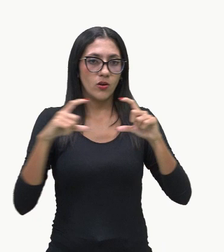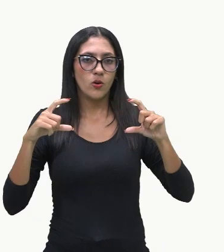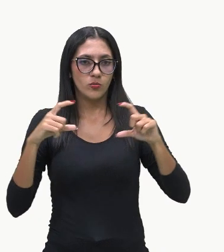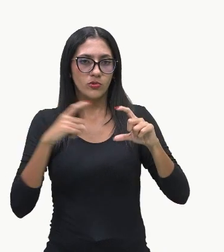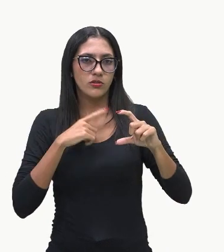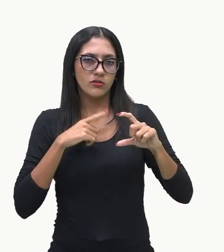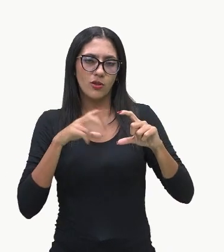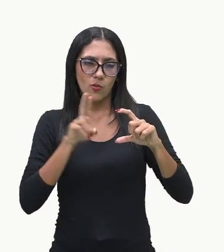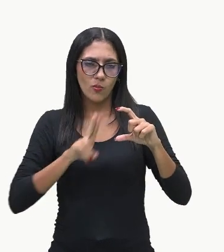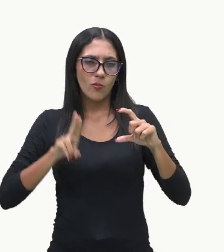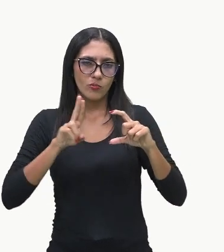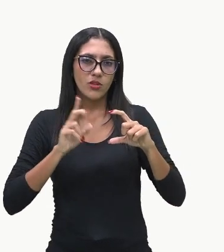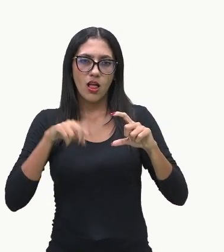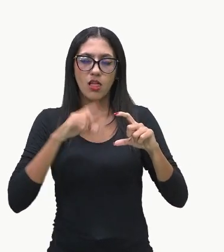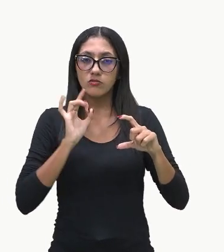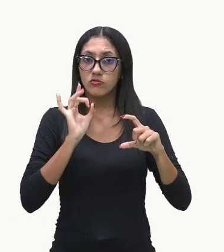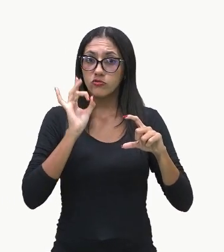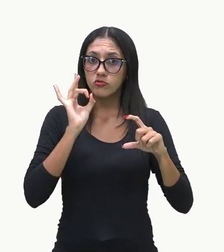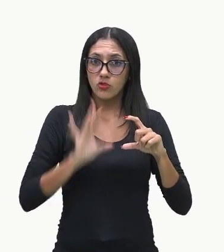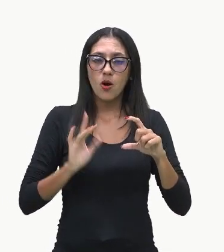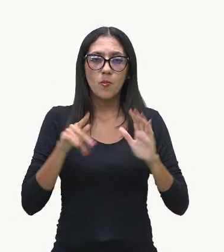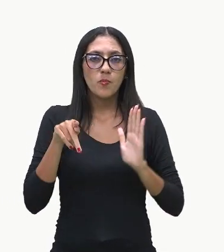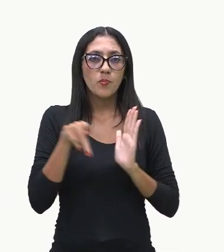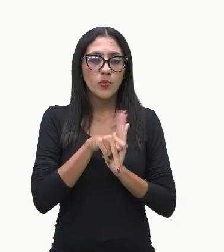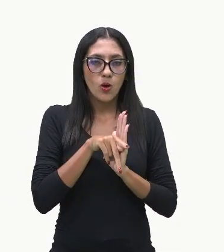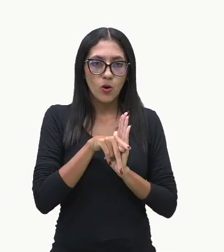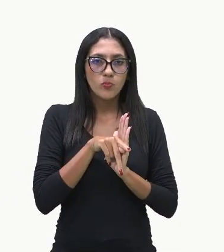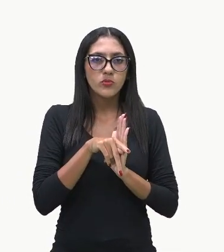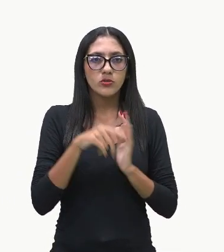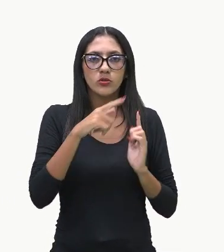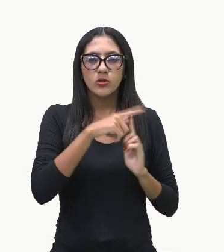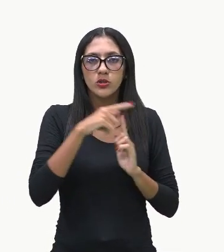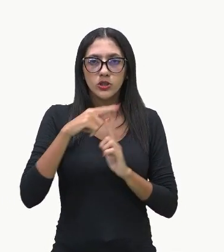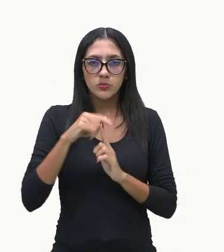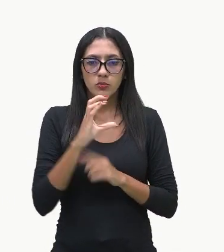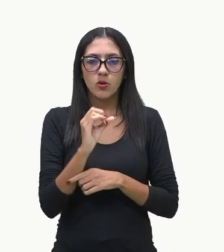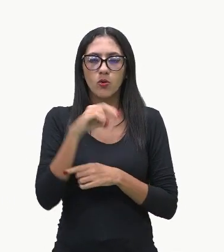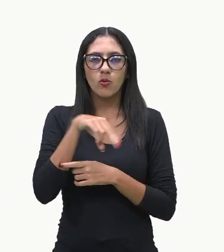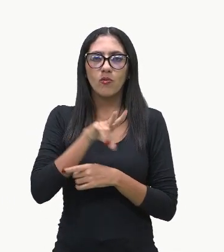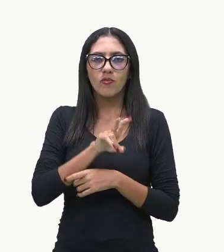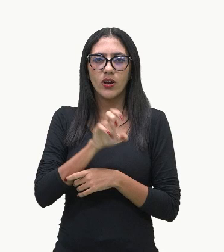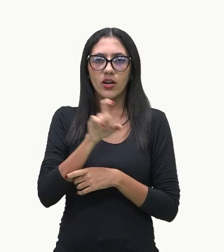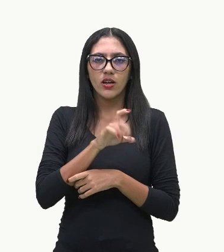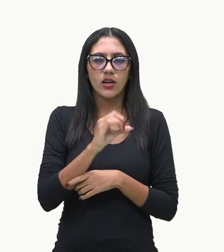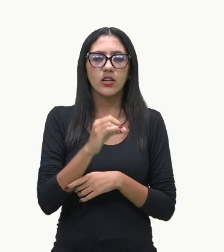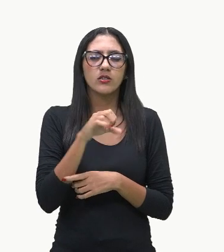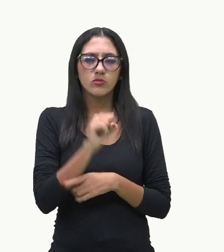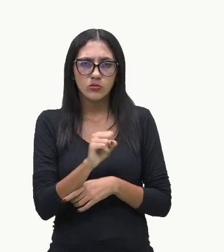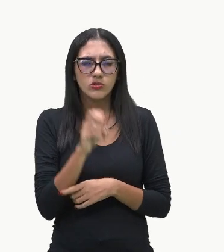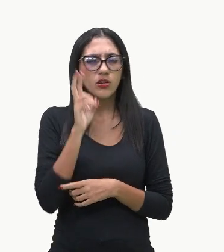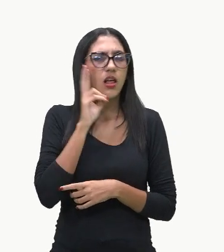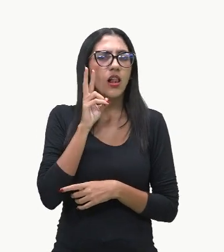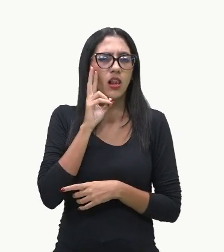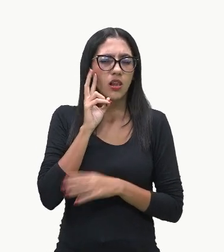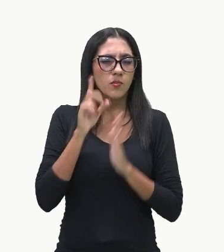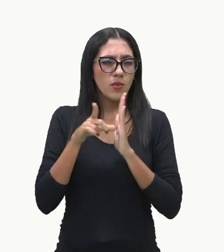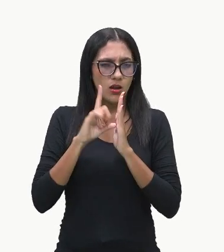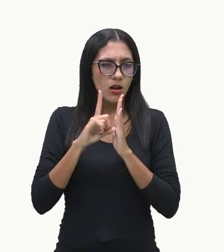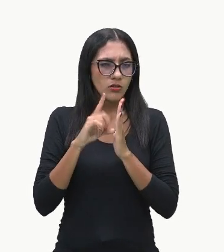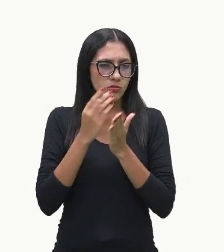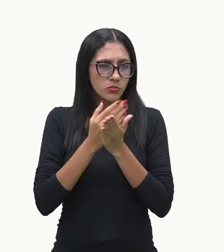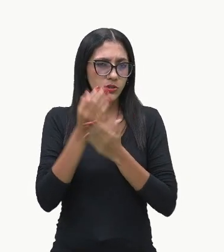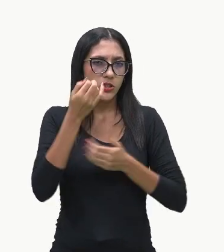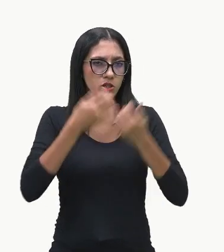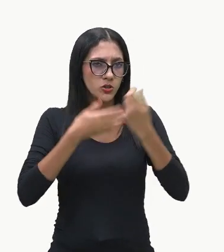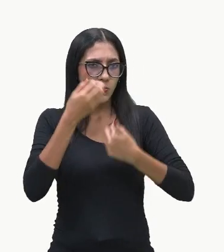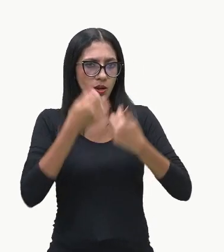bem aqui, ela só é válida para polígonos convexos, que nem eu falei logo aqui no início, quando nós começamos a estudar a soma dos